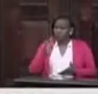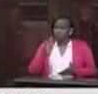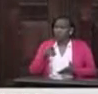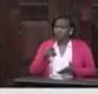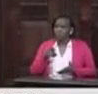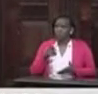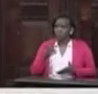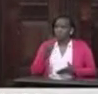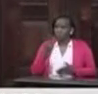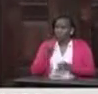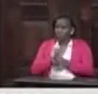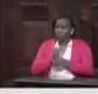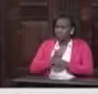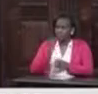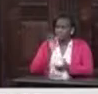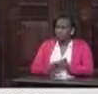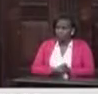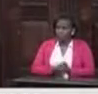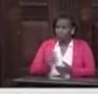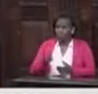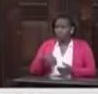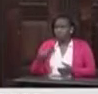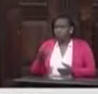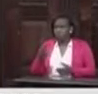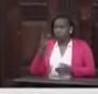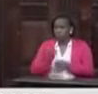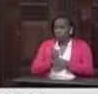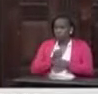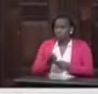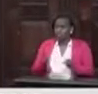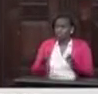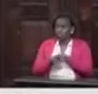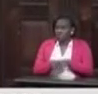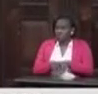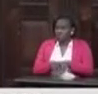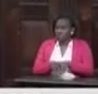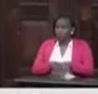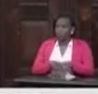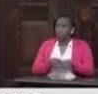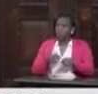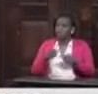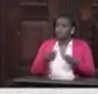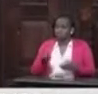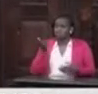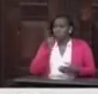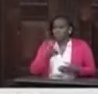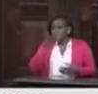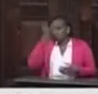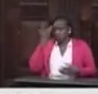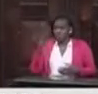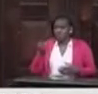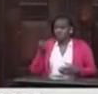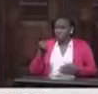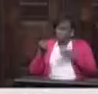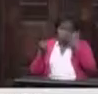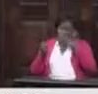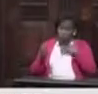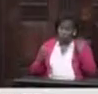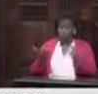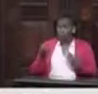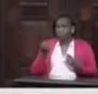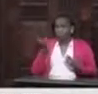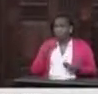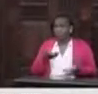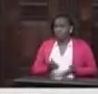anos de casamento ou dos 2 anos de união estável para recebimento de uma pensão pós-mortem. O que